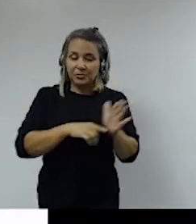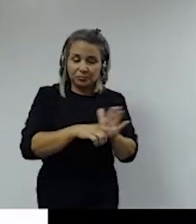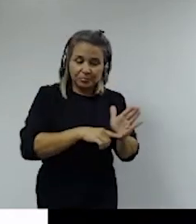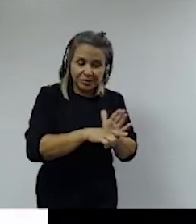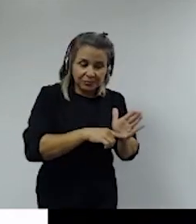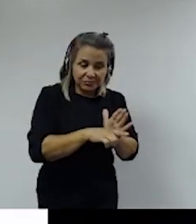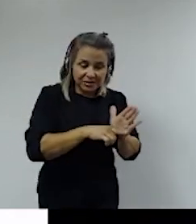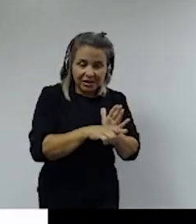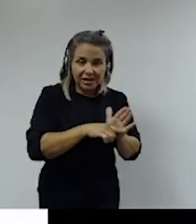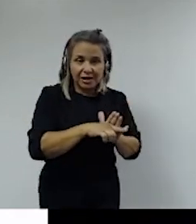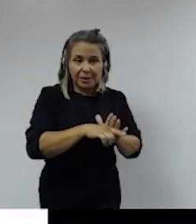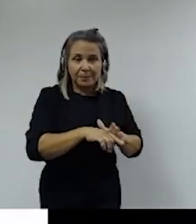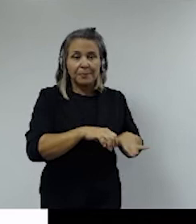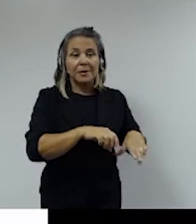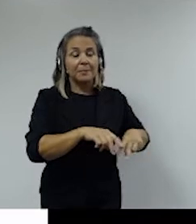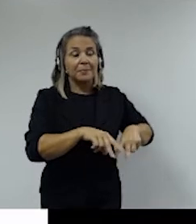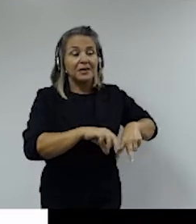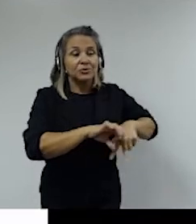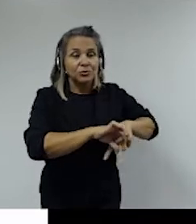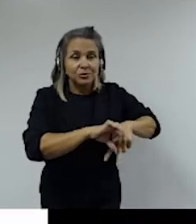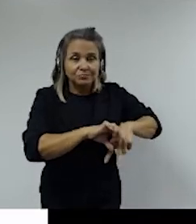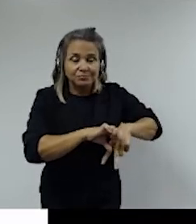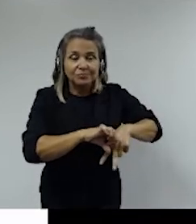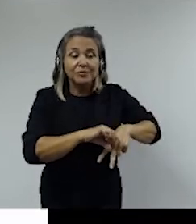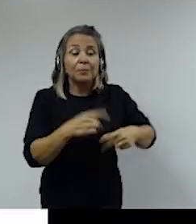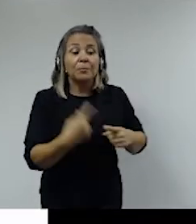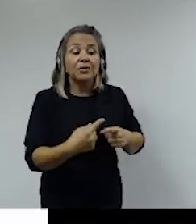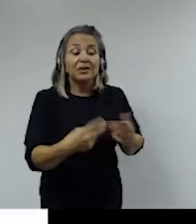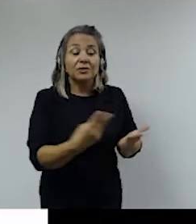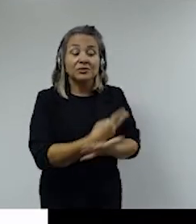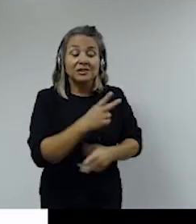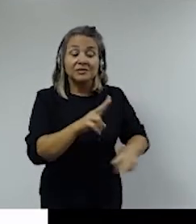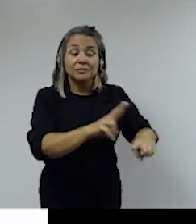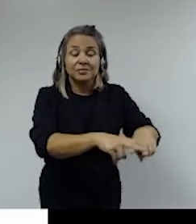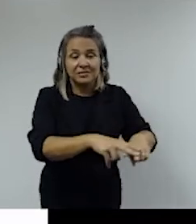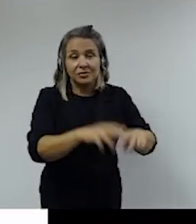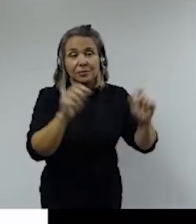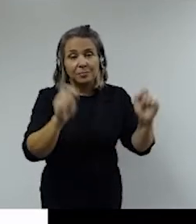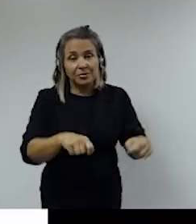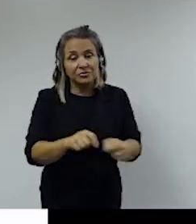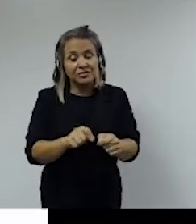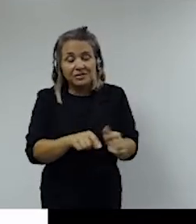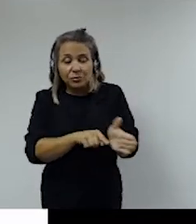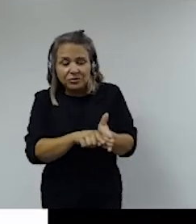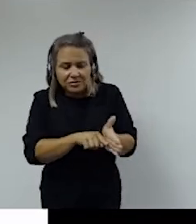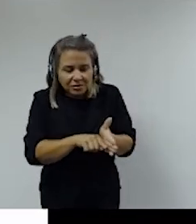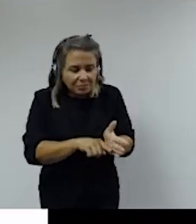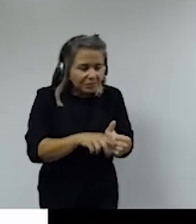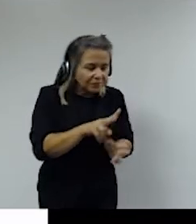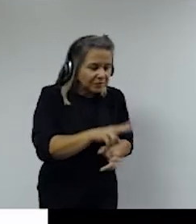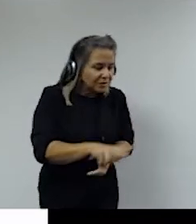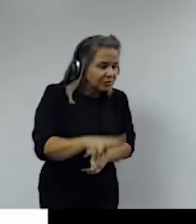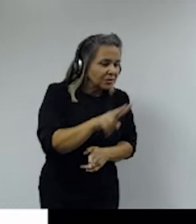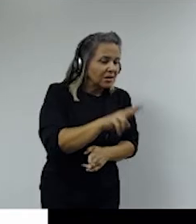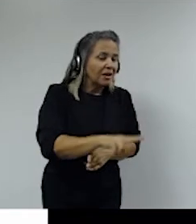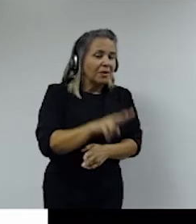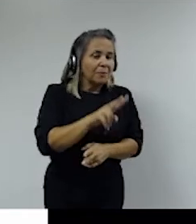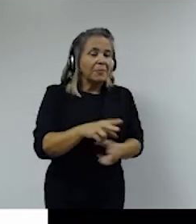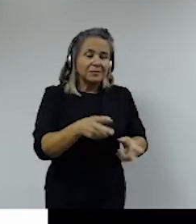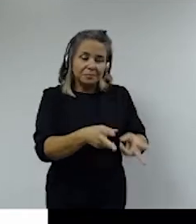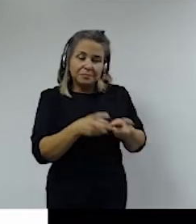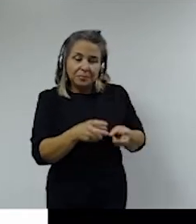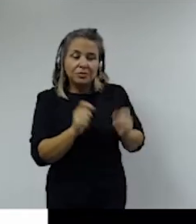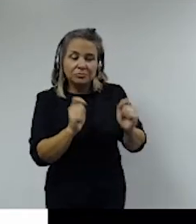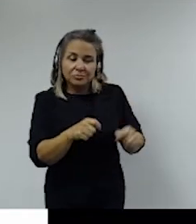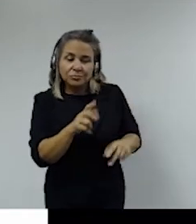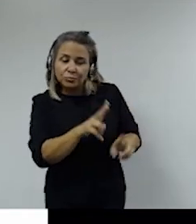pessoa custodiada sobre as circunstâncias da sua prisão, mas, inclusive, que possa haver até um exame, digamos, visual, né? Que se permite olhar para aquela